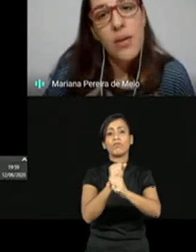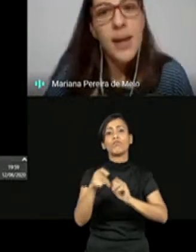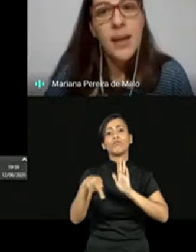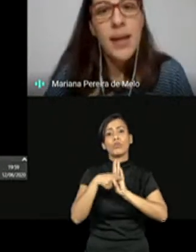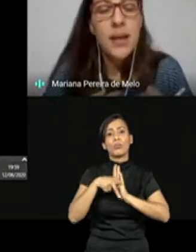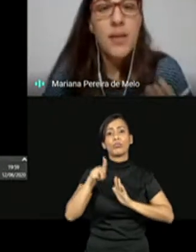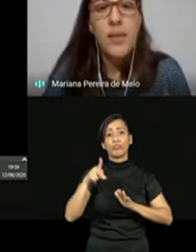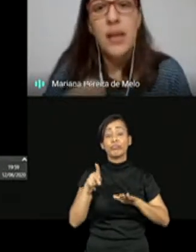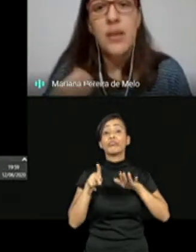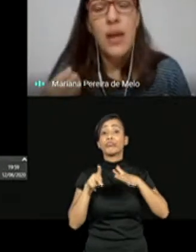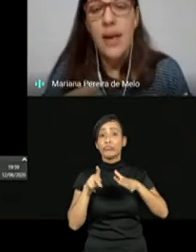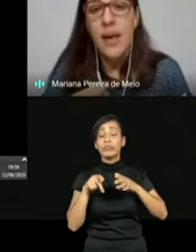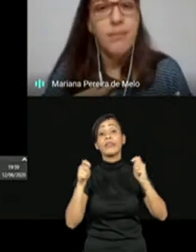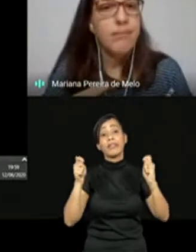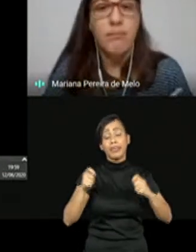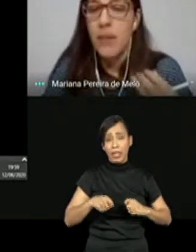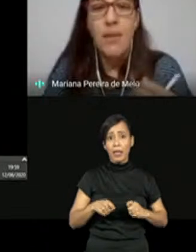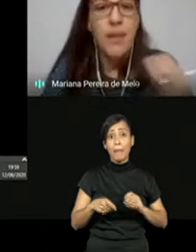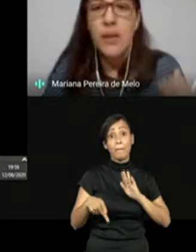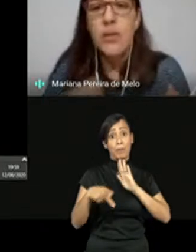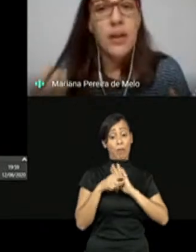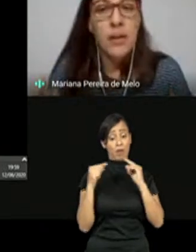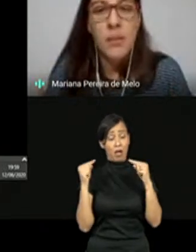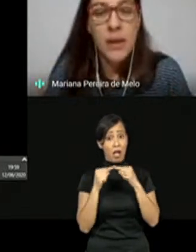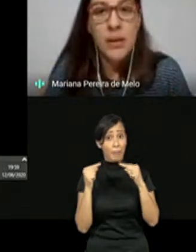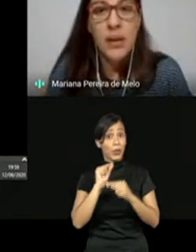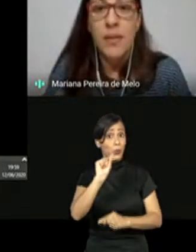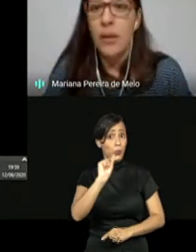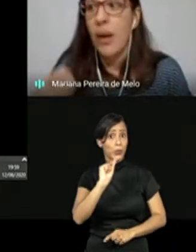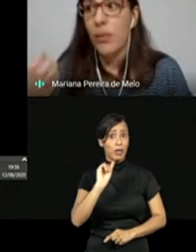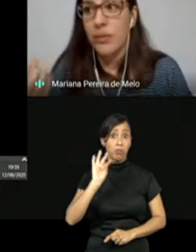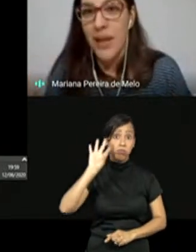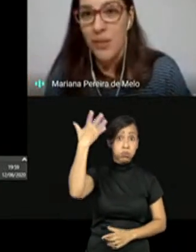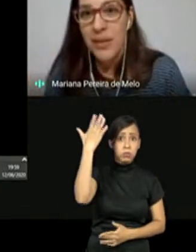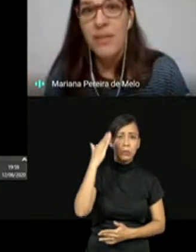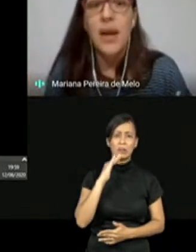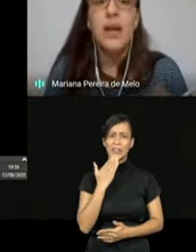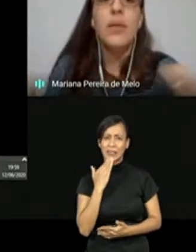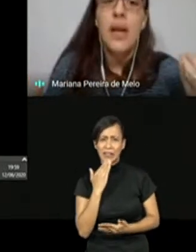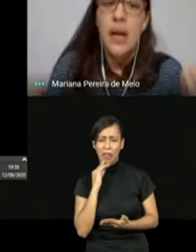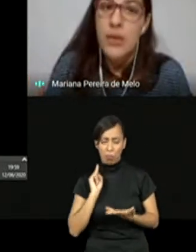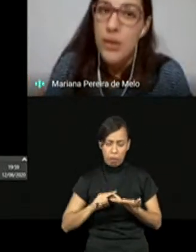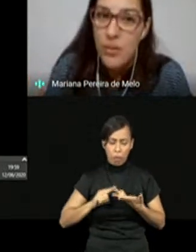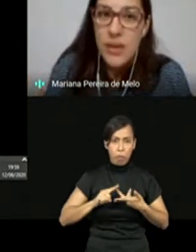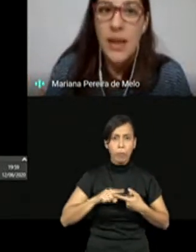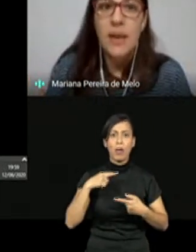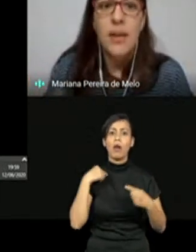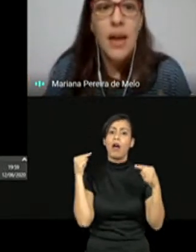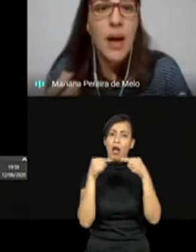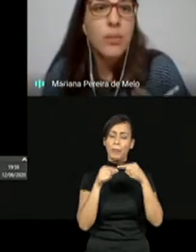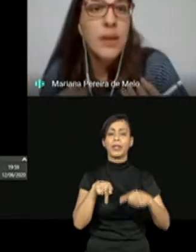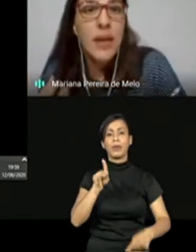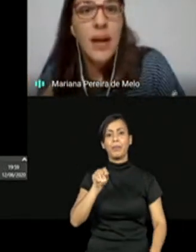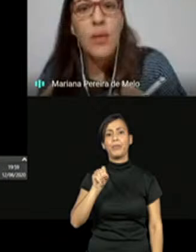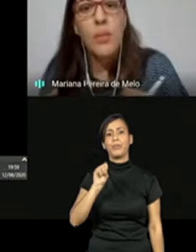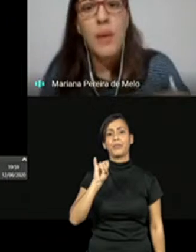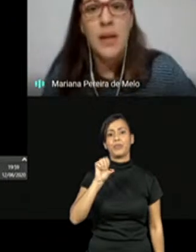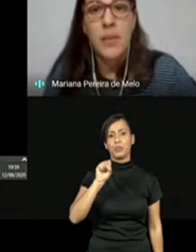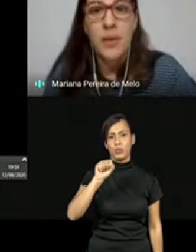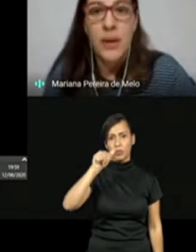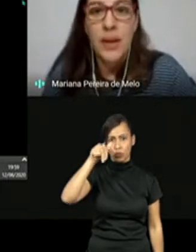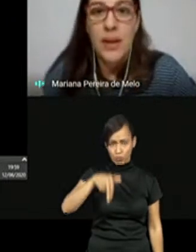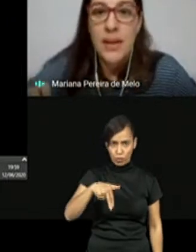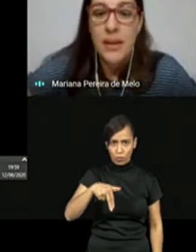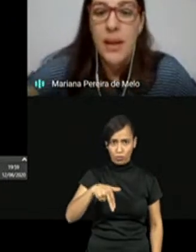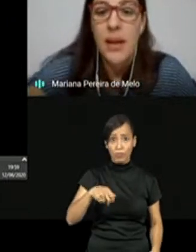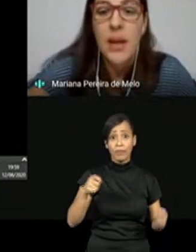essa ideia, né? Defeito é eventos em determinado intervalo. Altera o intervalo, a gente consegue alterar o